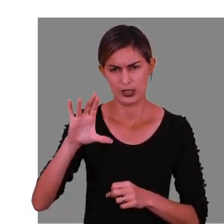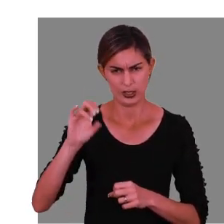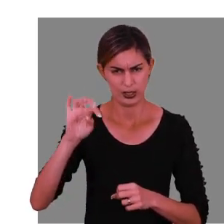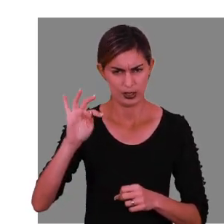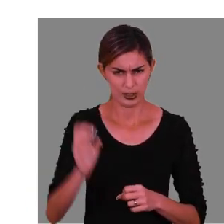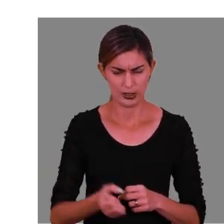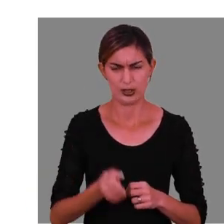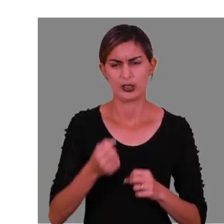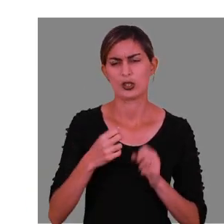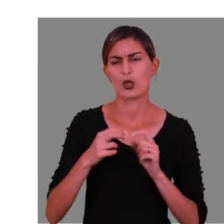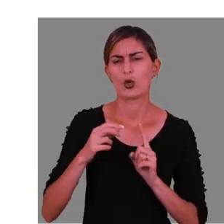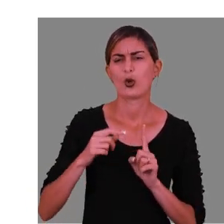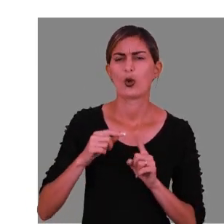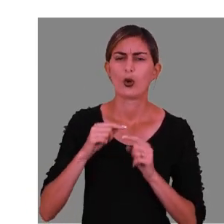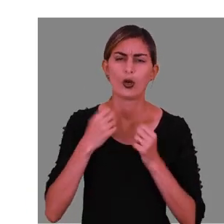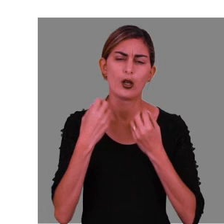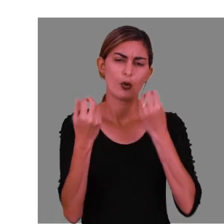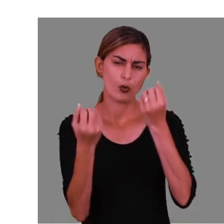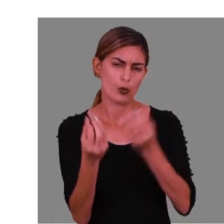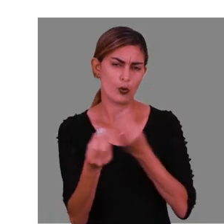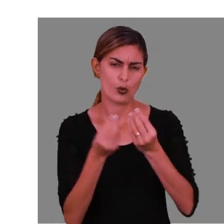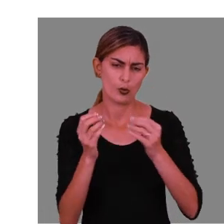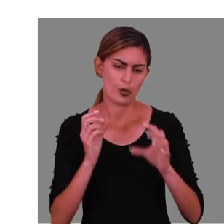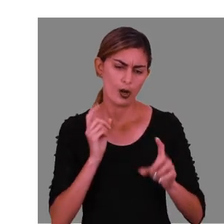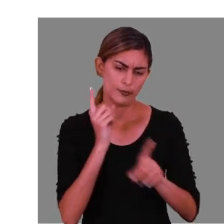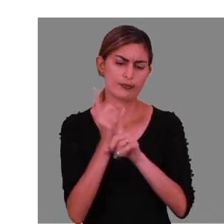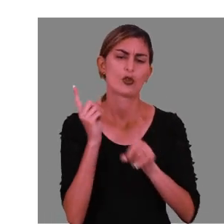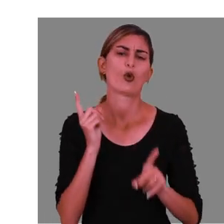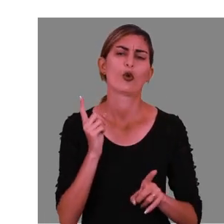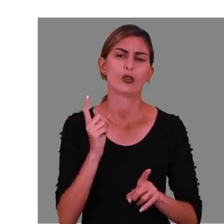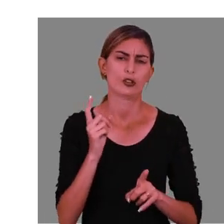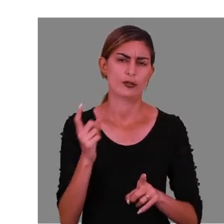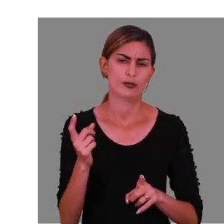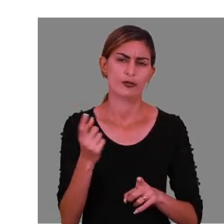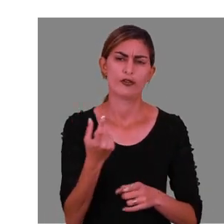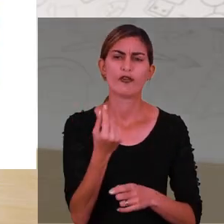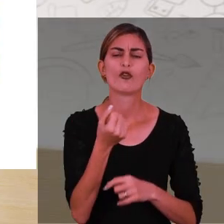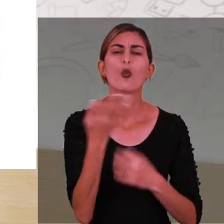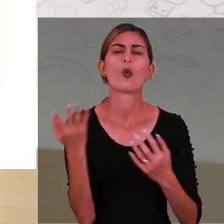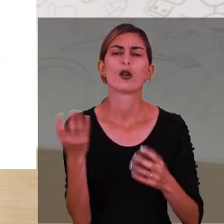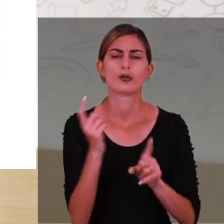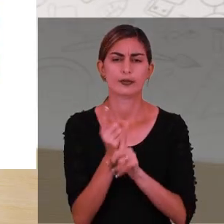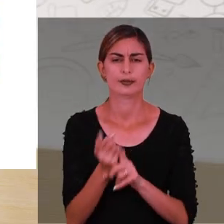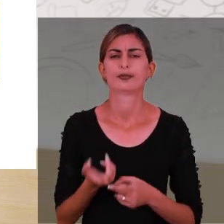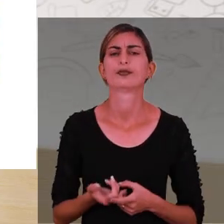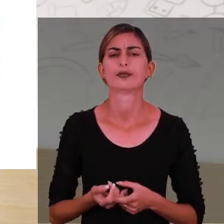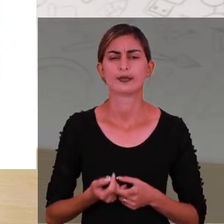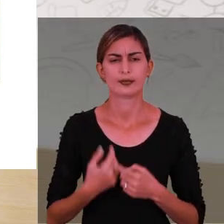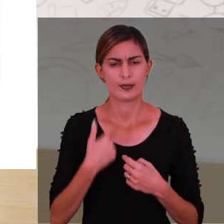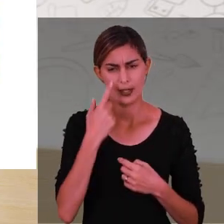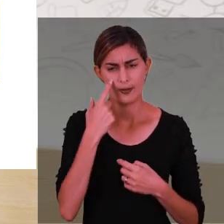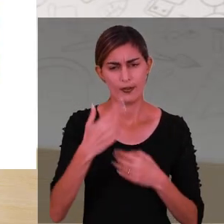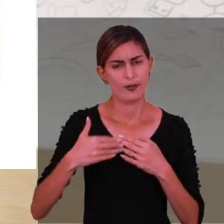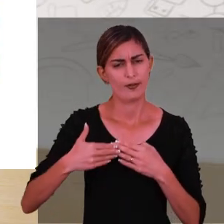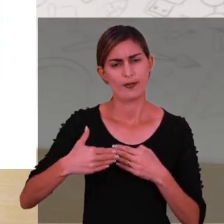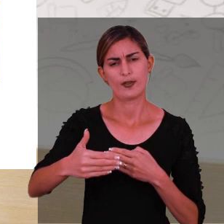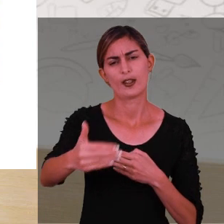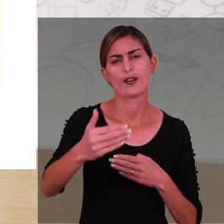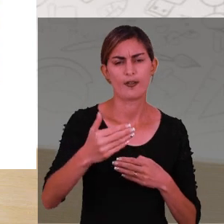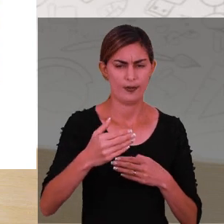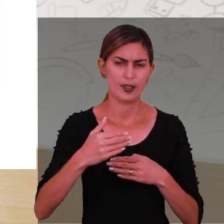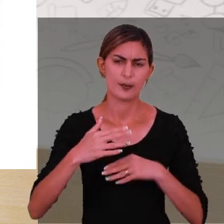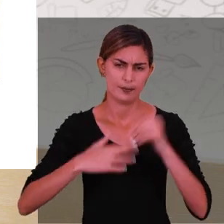vão resultar na unidade, ou seja, no valor igual a 1. Então, vamos acompanhar um